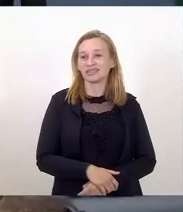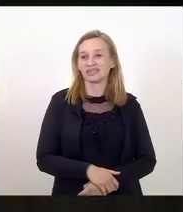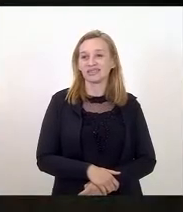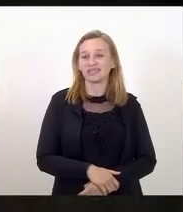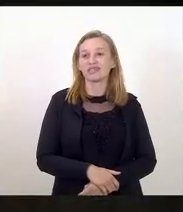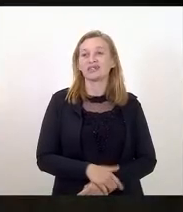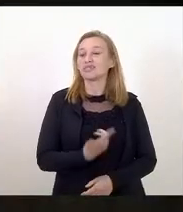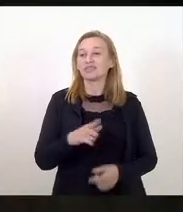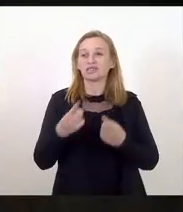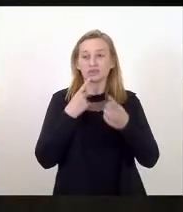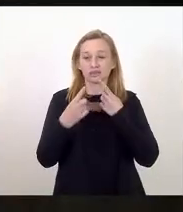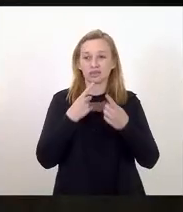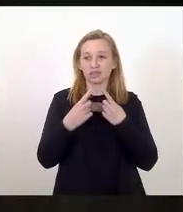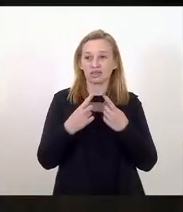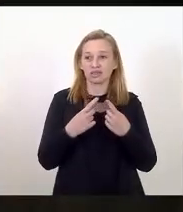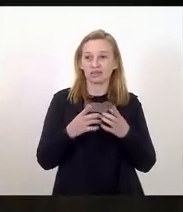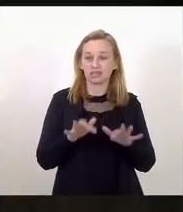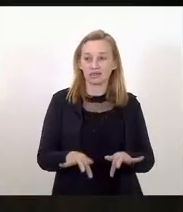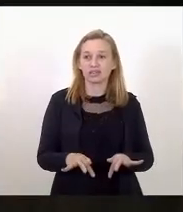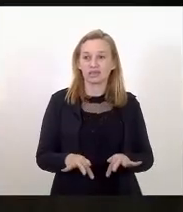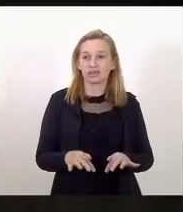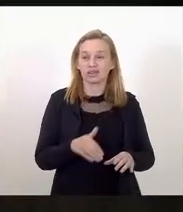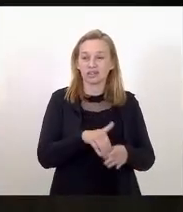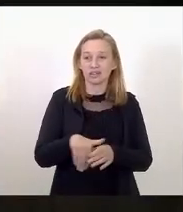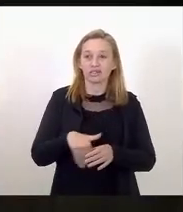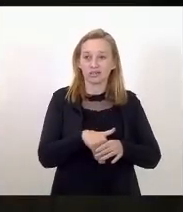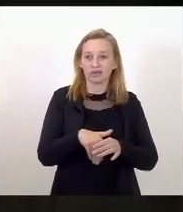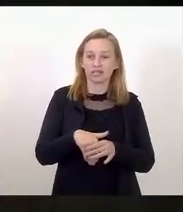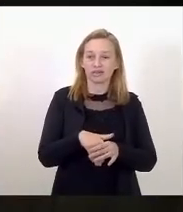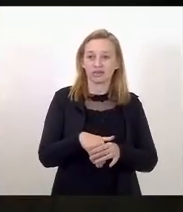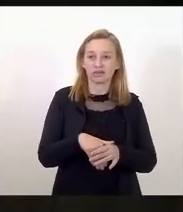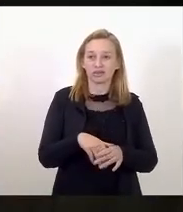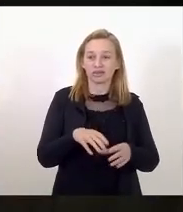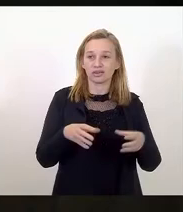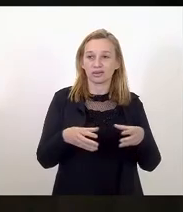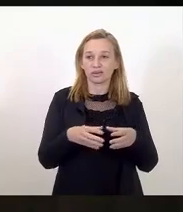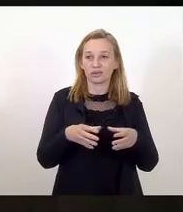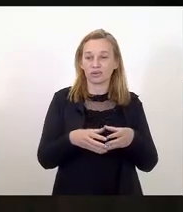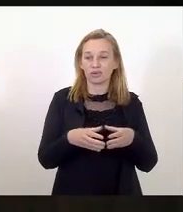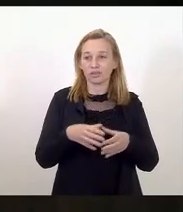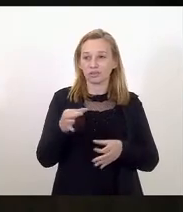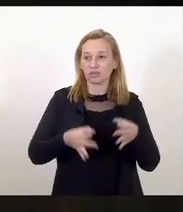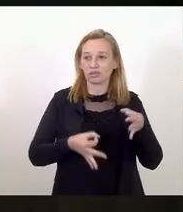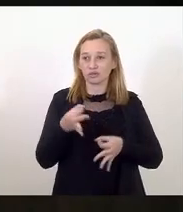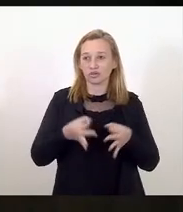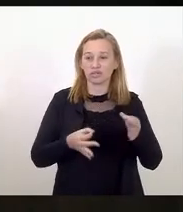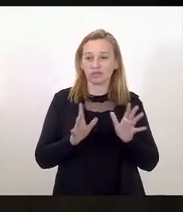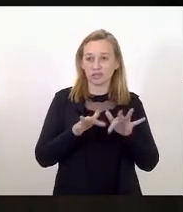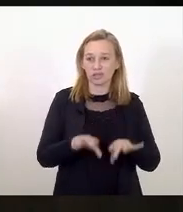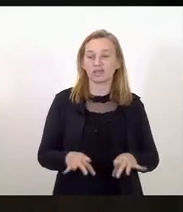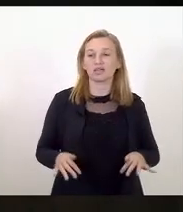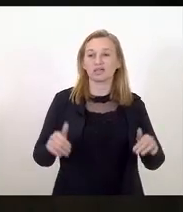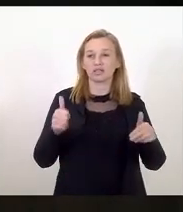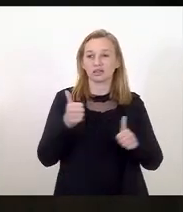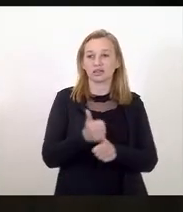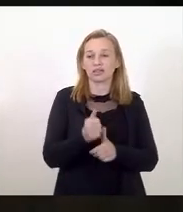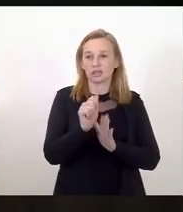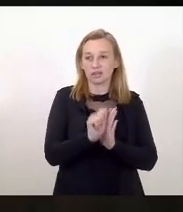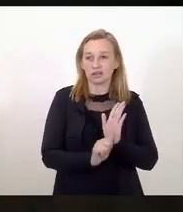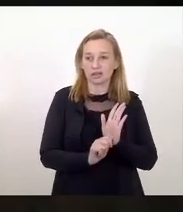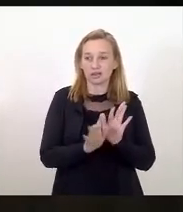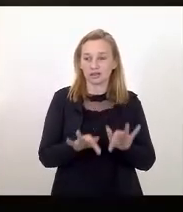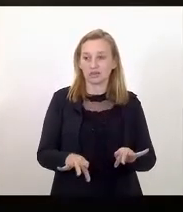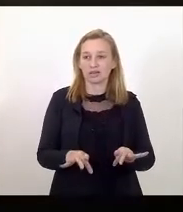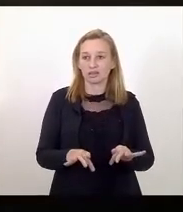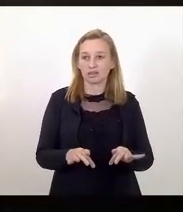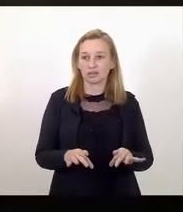Não haveram o que queira discutir? Encerrada a discussão. Em votação, parecida a Comissão de Constituição e Justiça, conforme final de redação que a presidência refere.